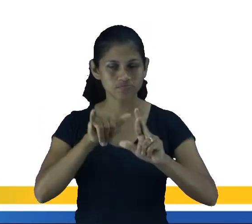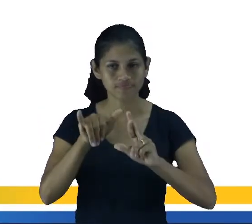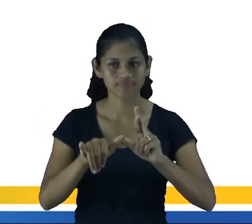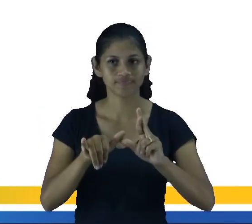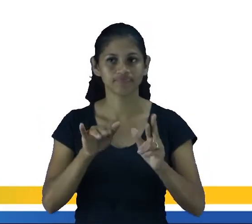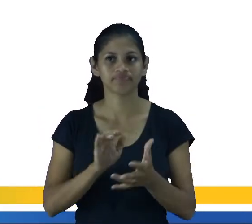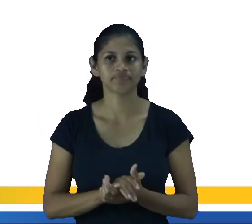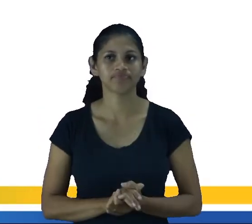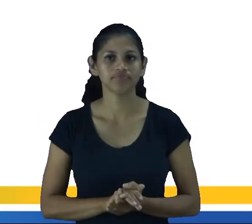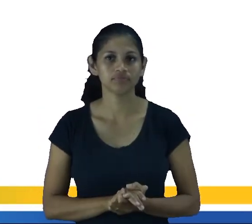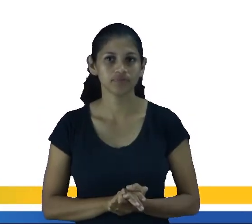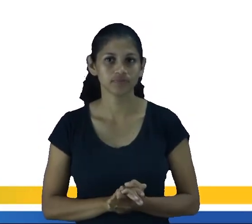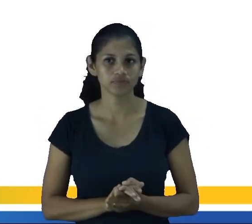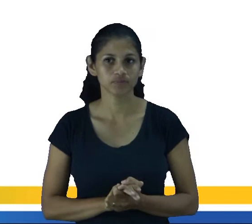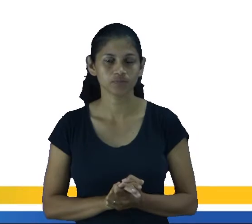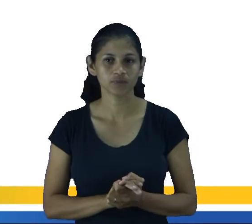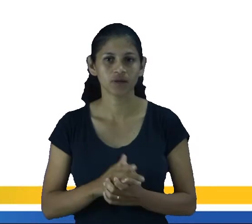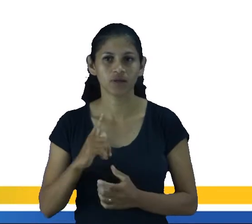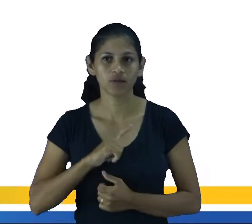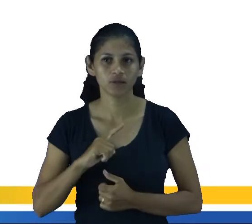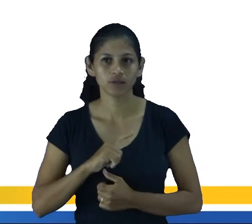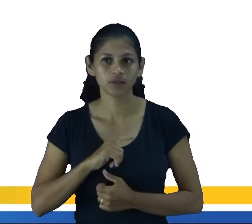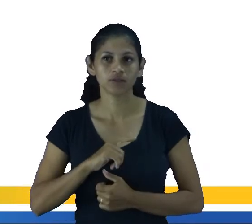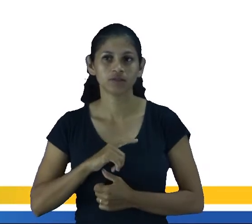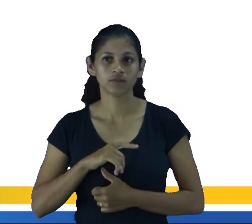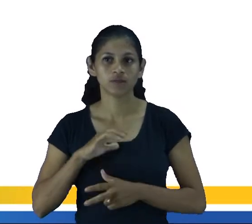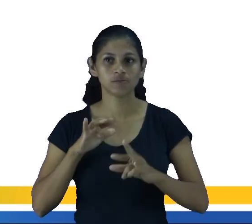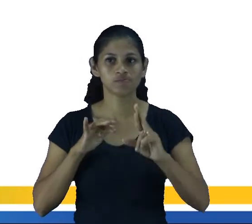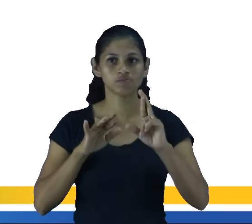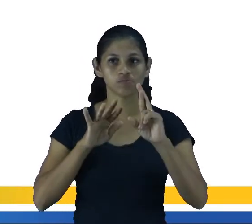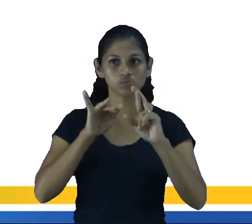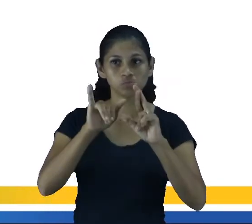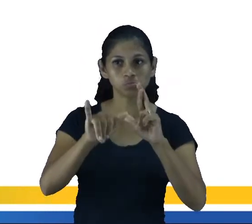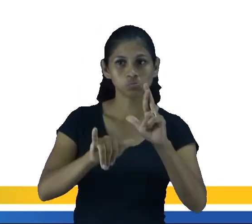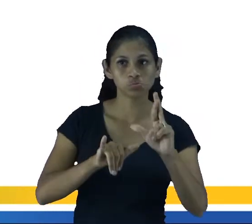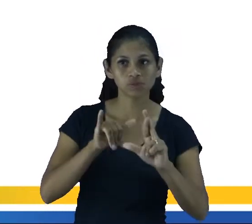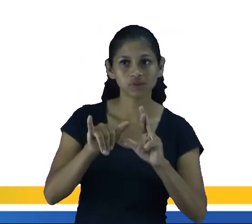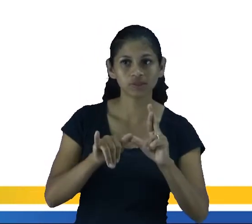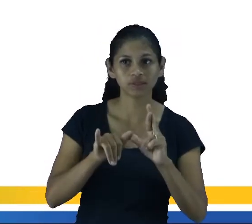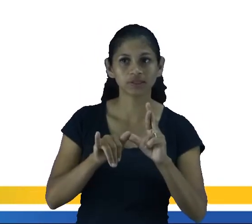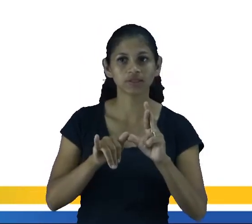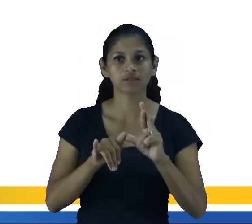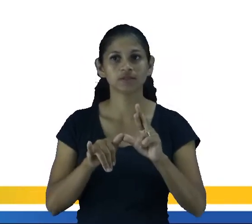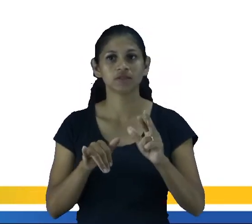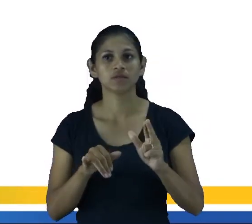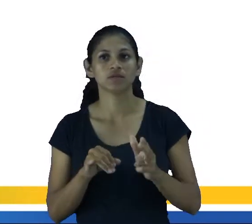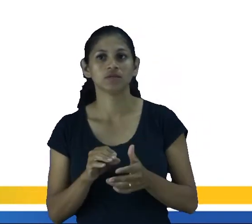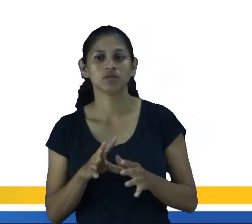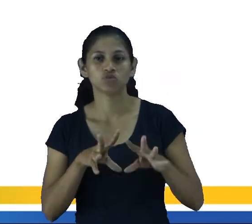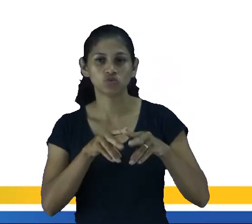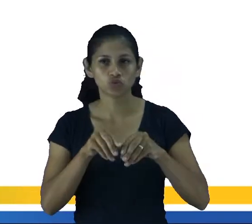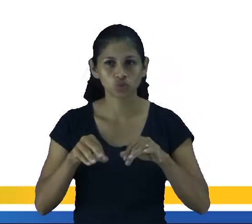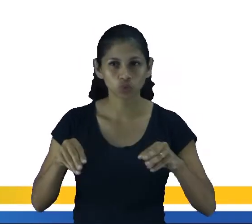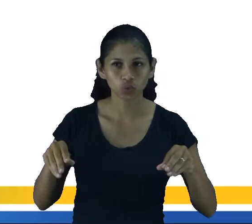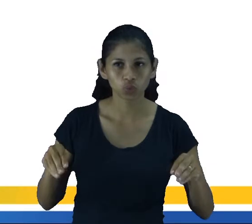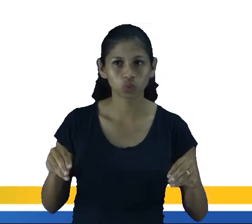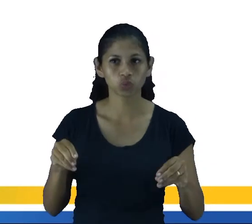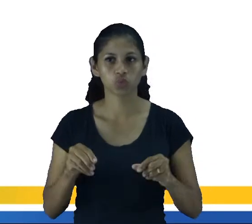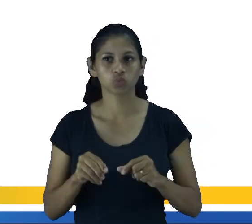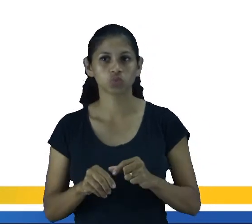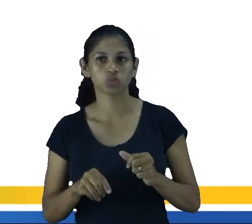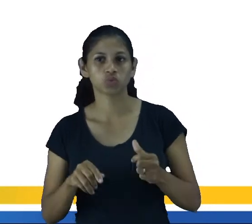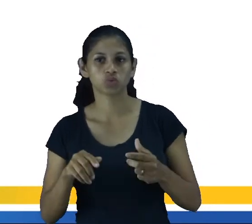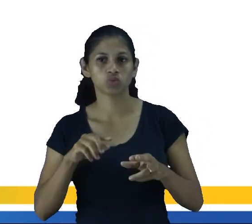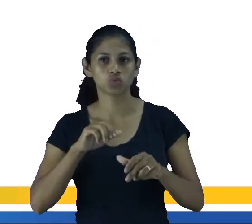reações inorgânicas. Então a gente tem a reação ali de síntese, as reações de decomposição, as reações de